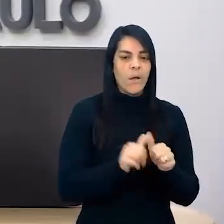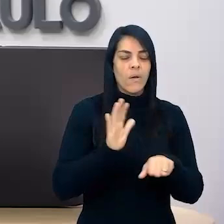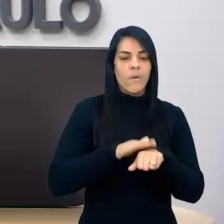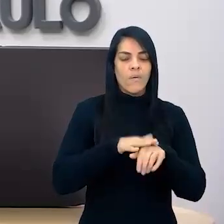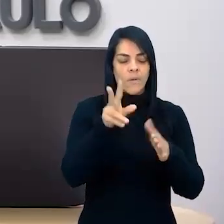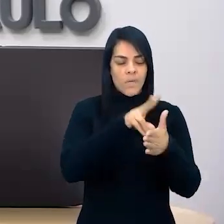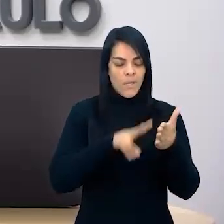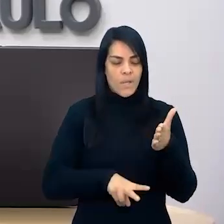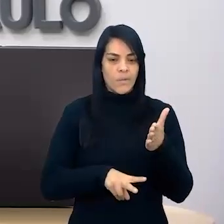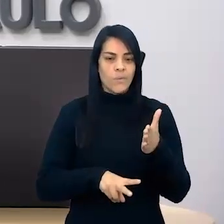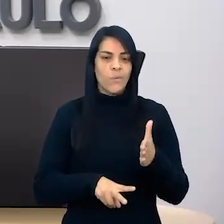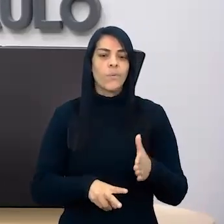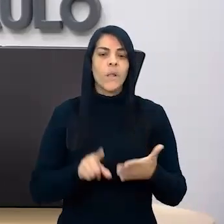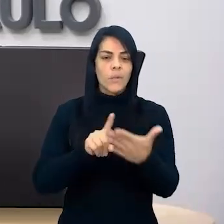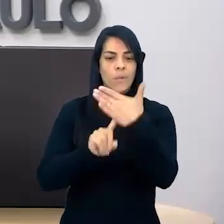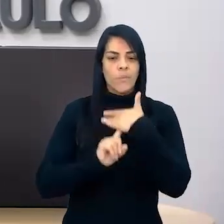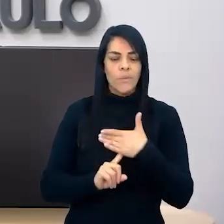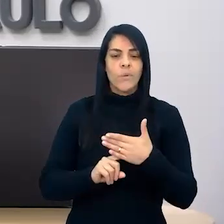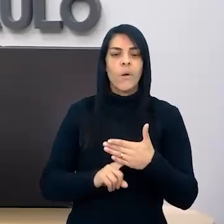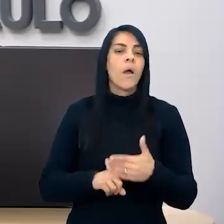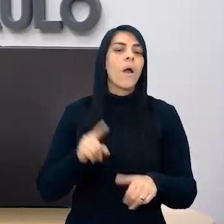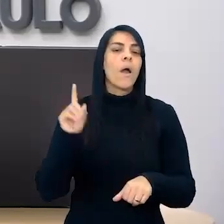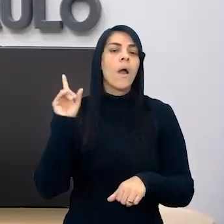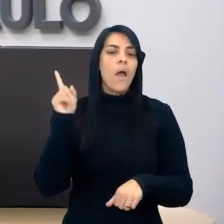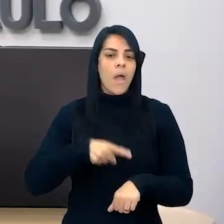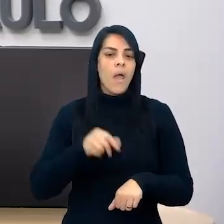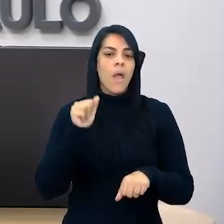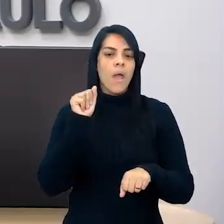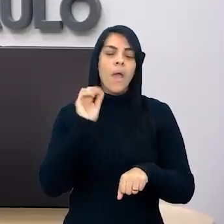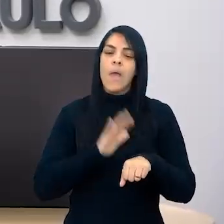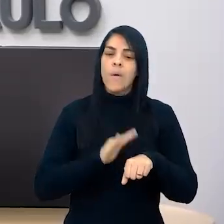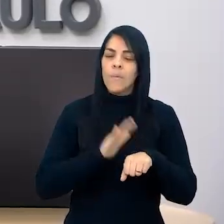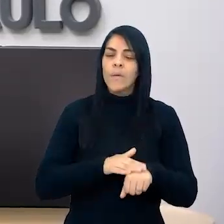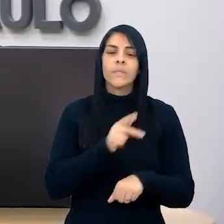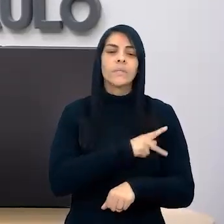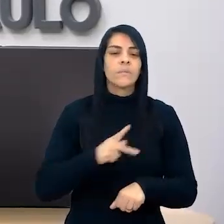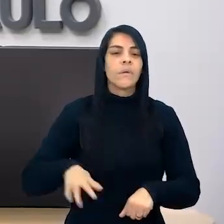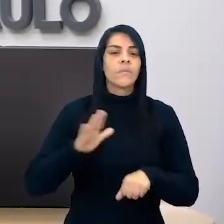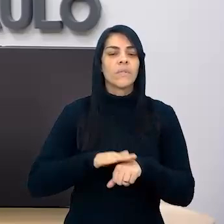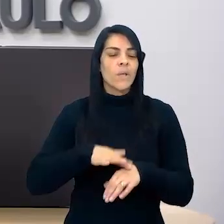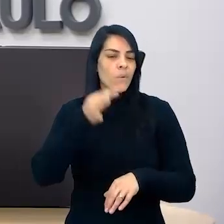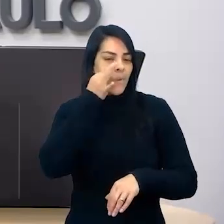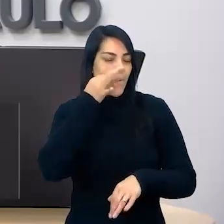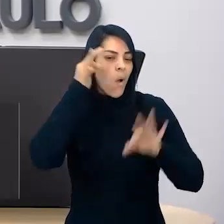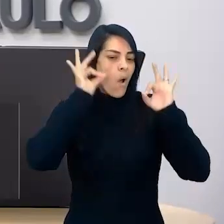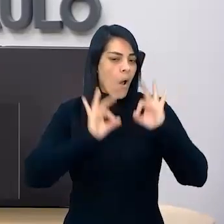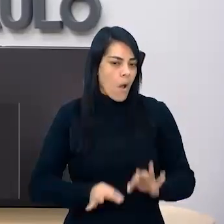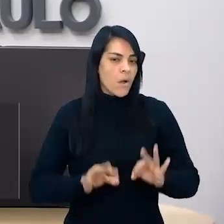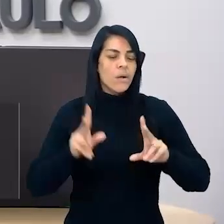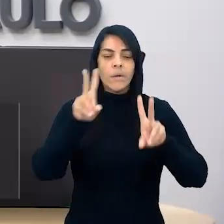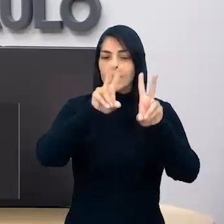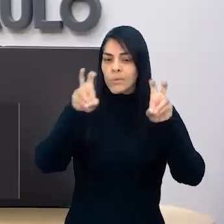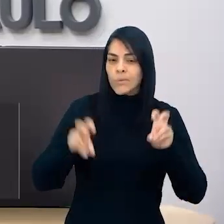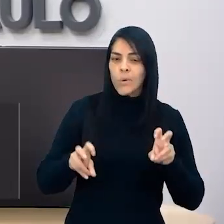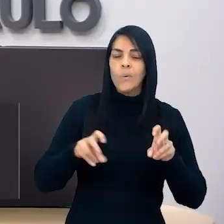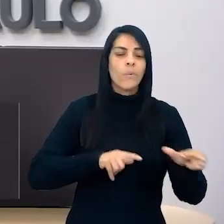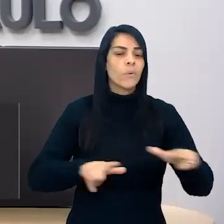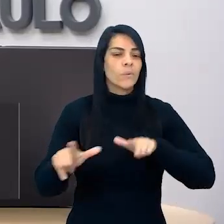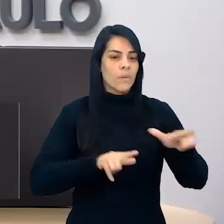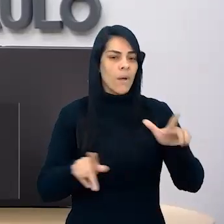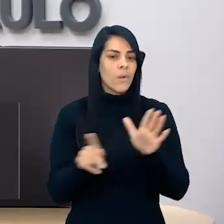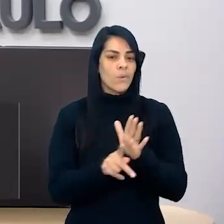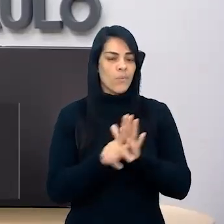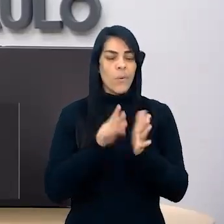do Mostre-me. É uma ação do professor para fazer observações eficazes e eficientes sobre o trabalho dos